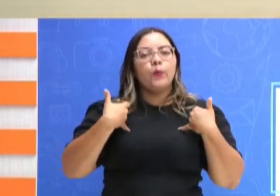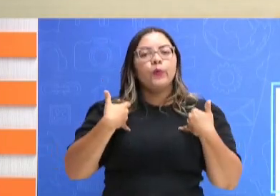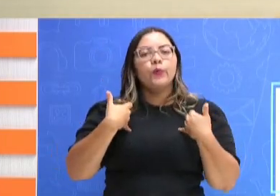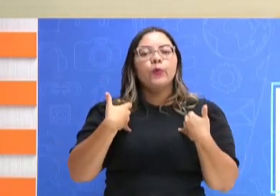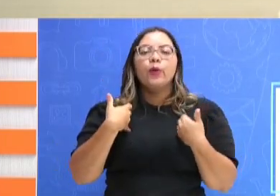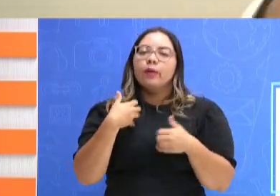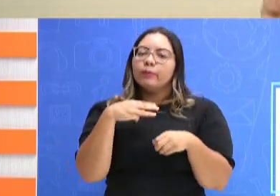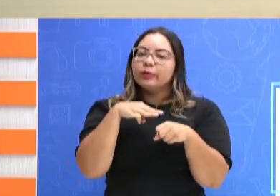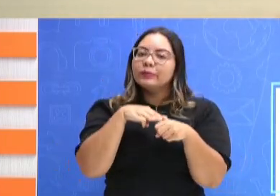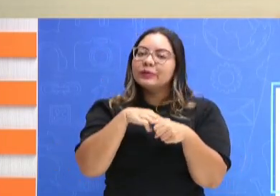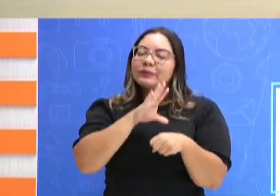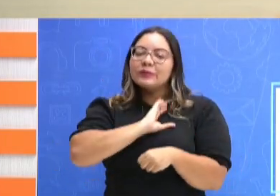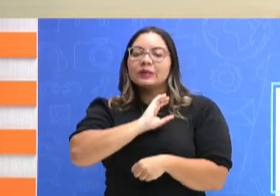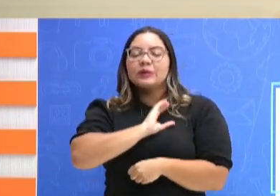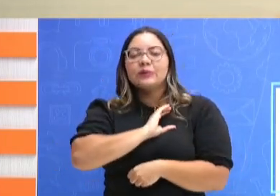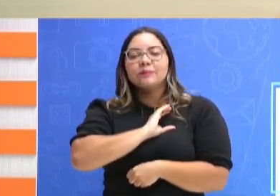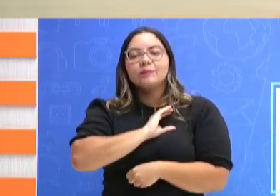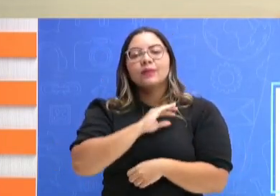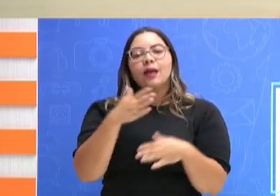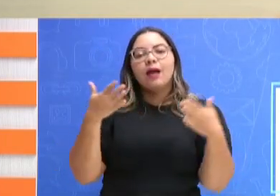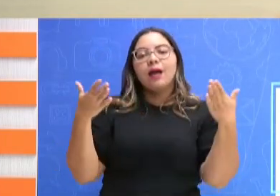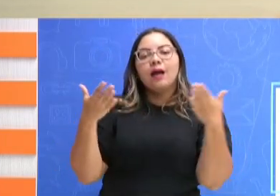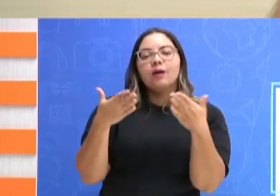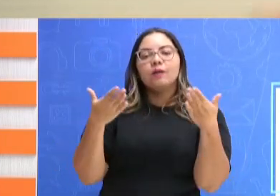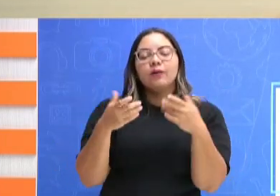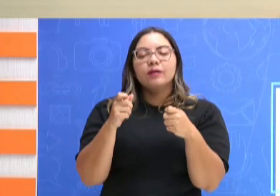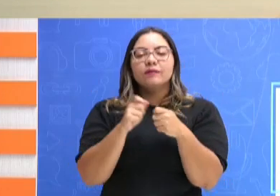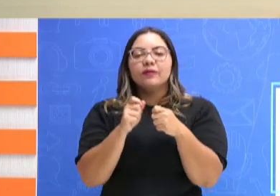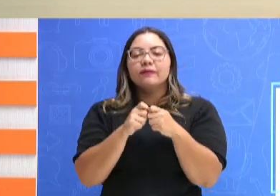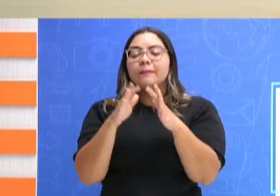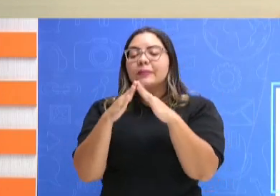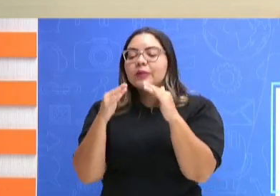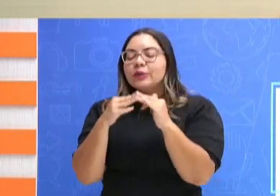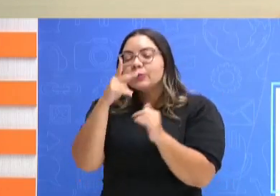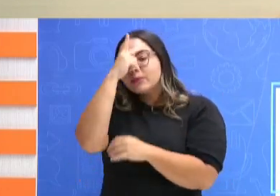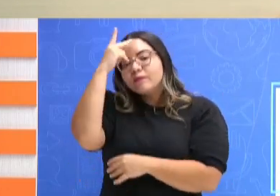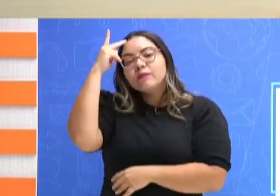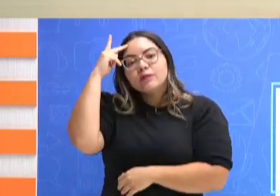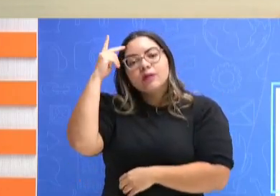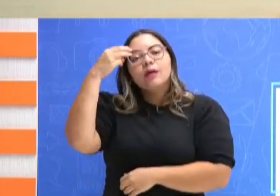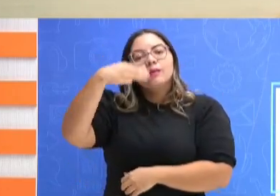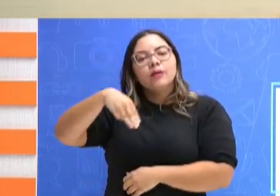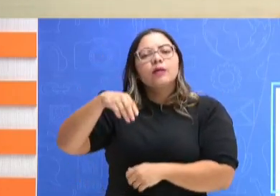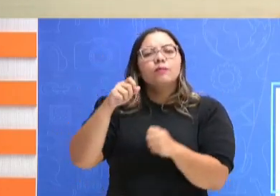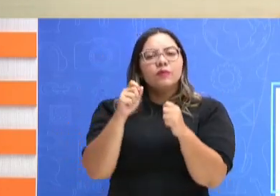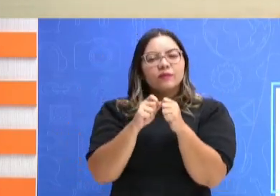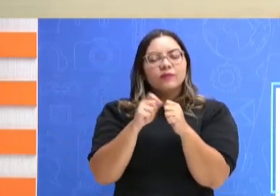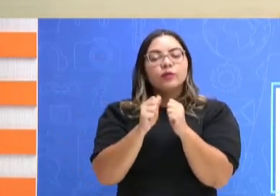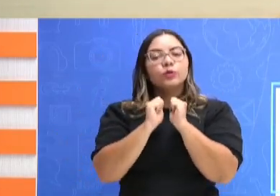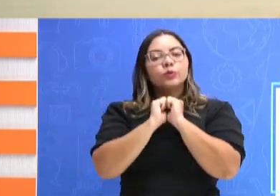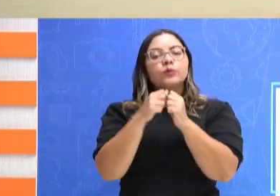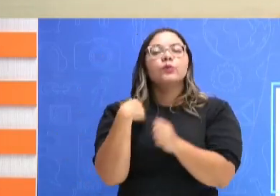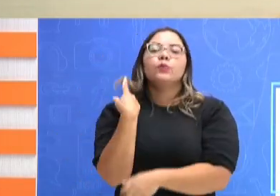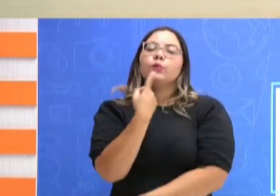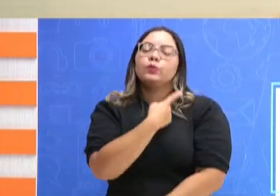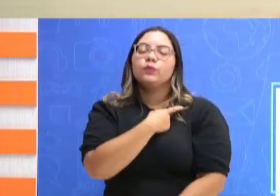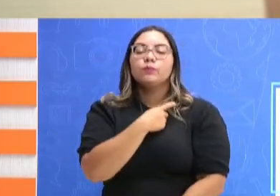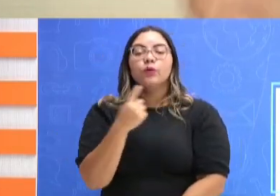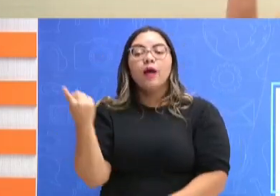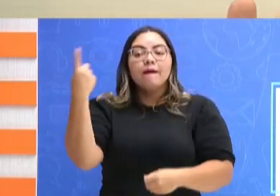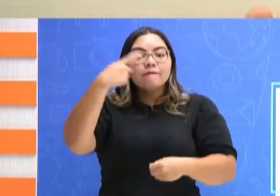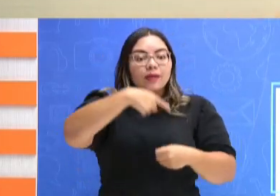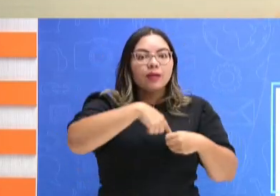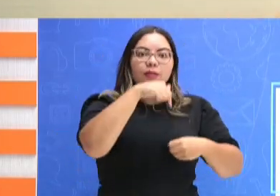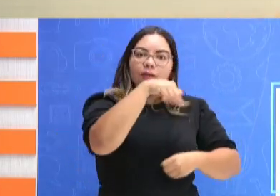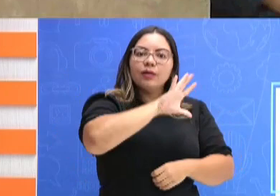município de Caxias. Agora, mais do que nunca, vamos conclamar aos prefeitos do estado do Maranhão que possam fazer conosco, ou que possam vir em